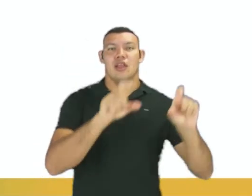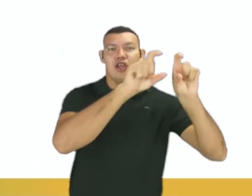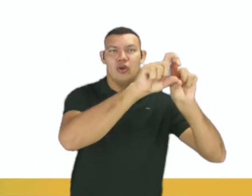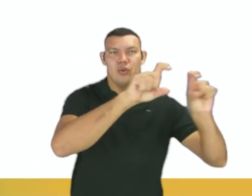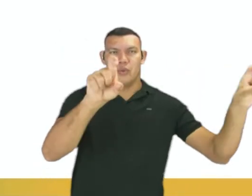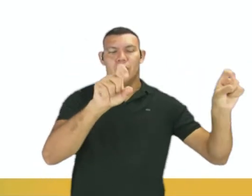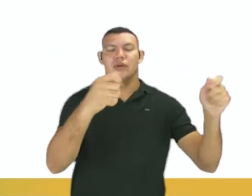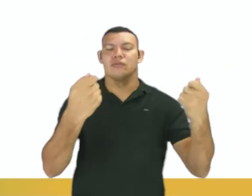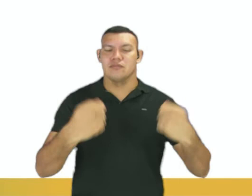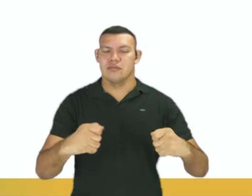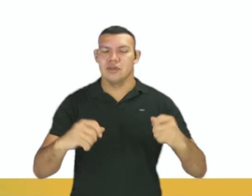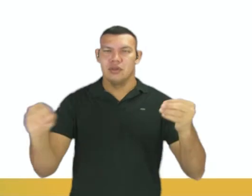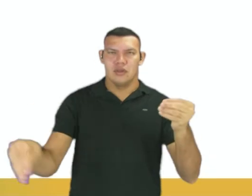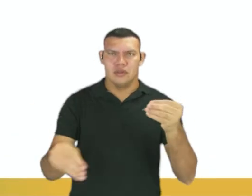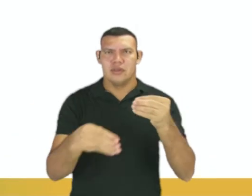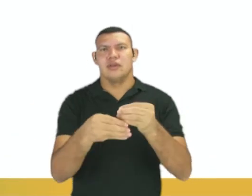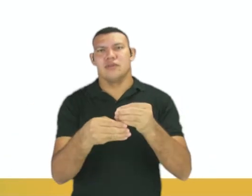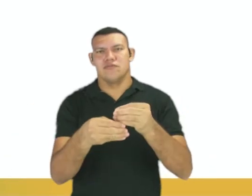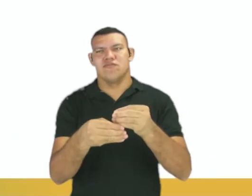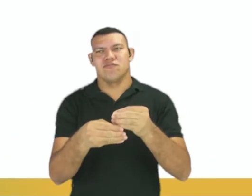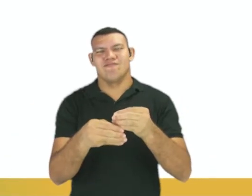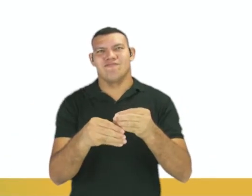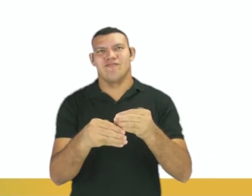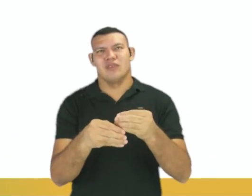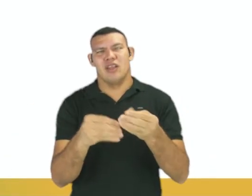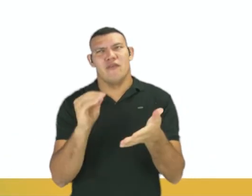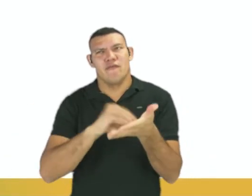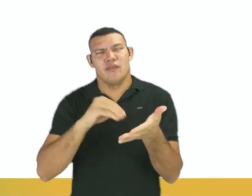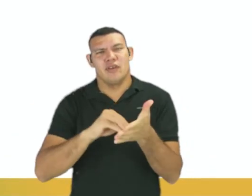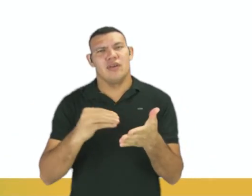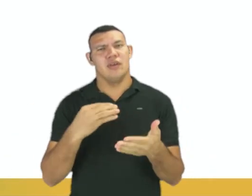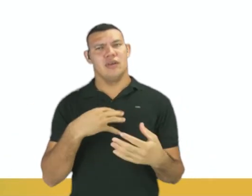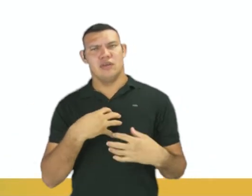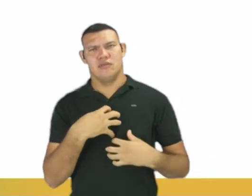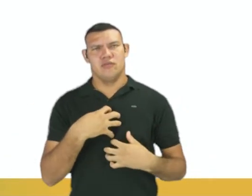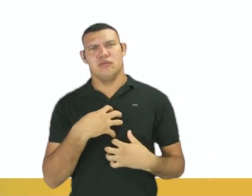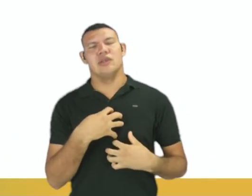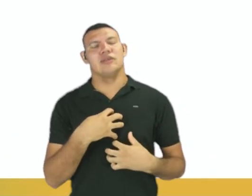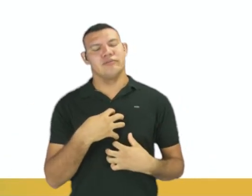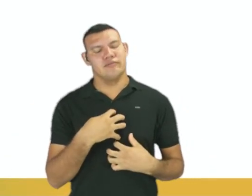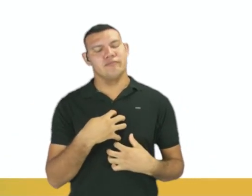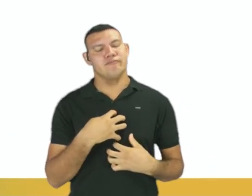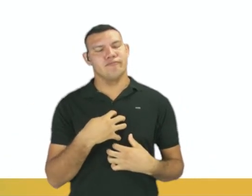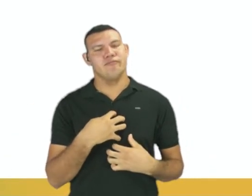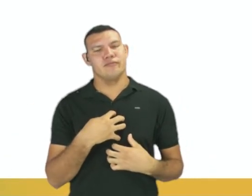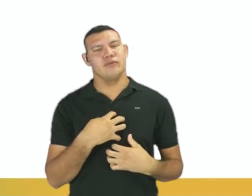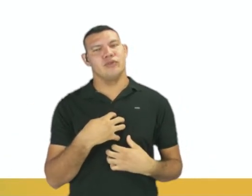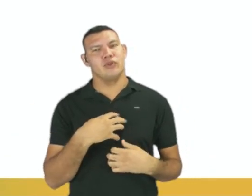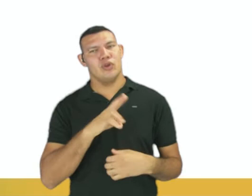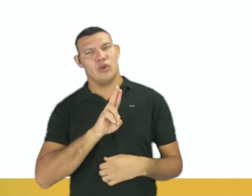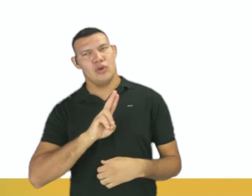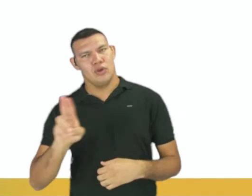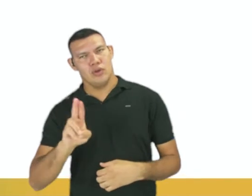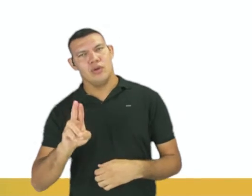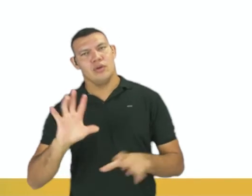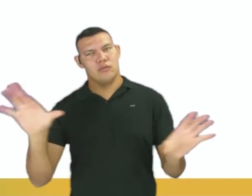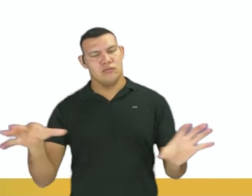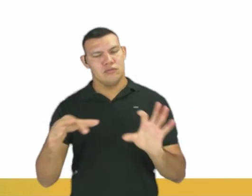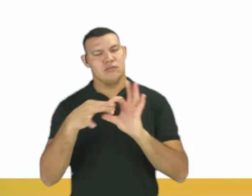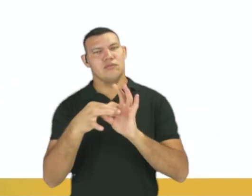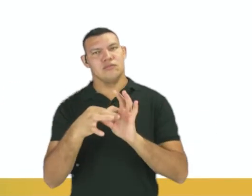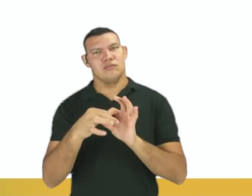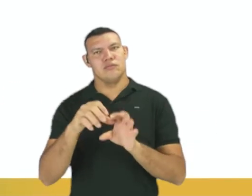pede um complemento e ela não se basta em sentido no caso da primeira chama-se oração subordinada